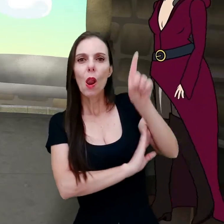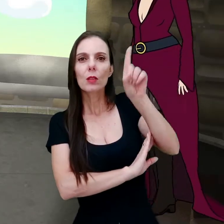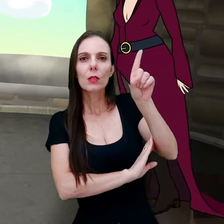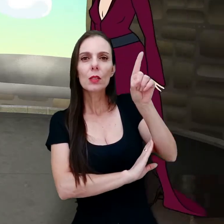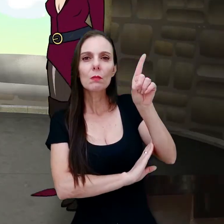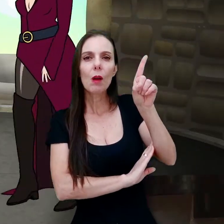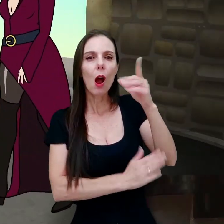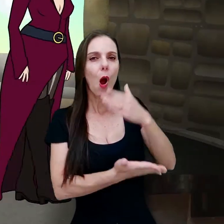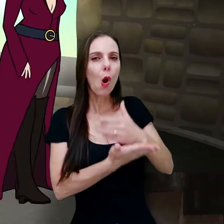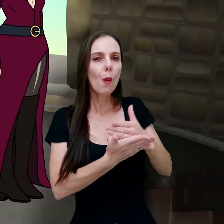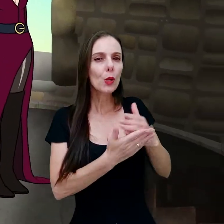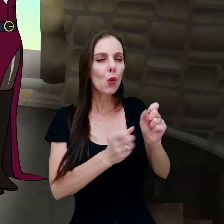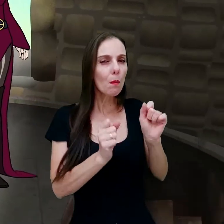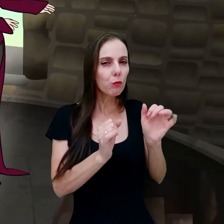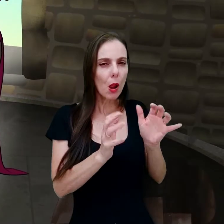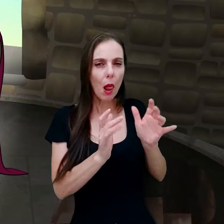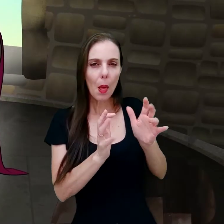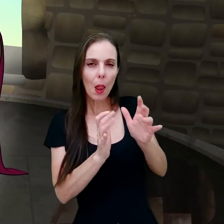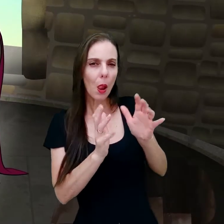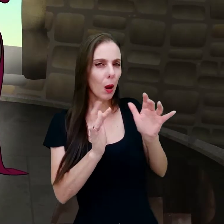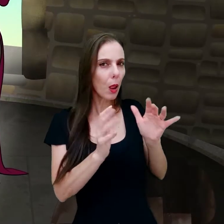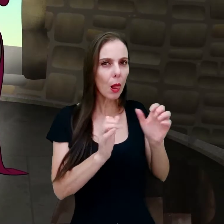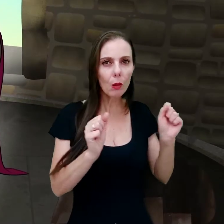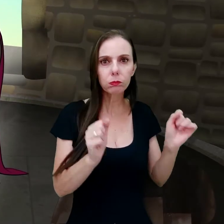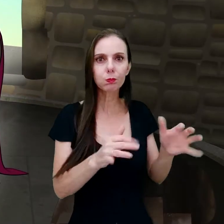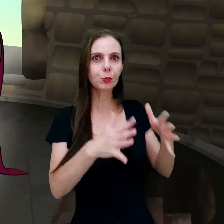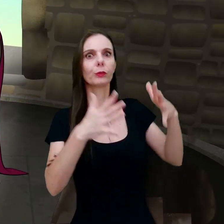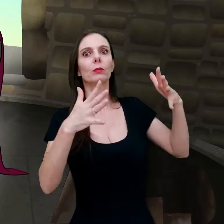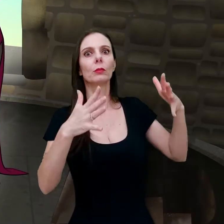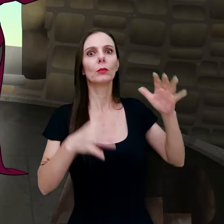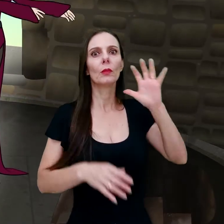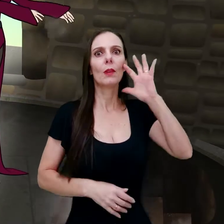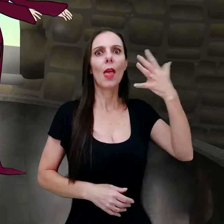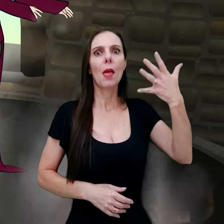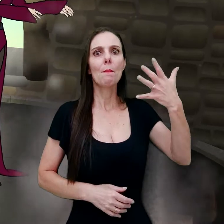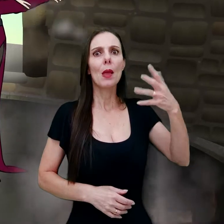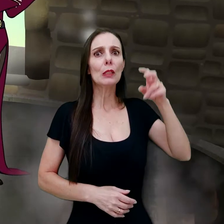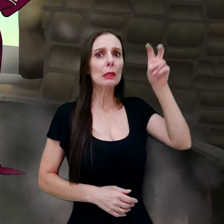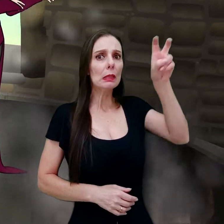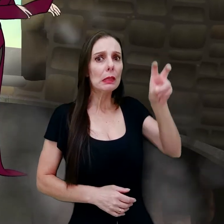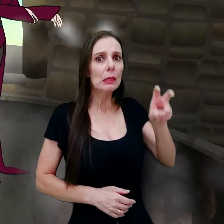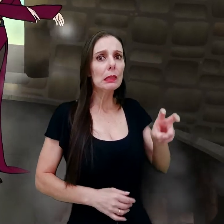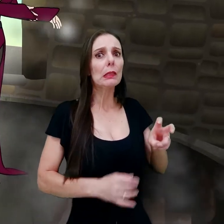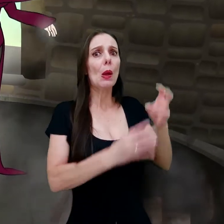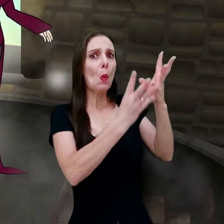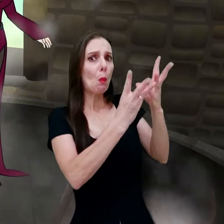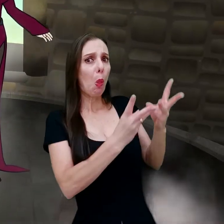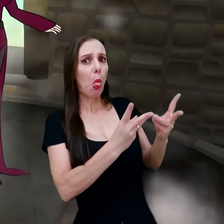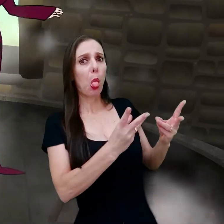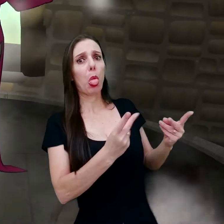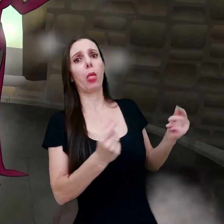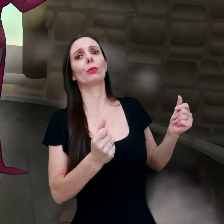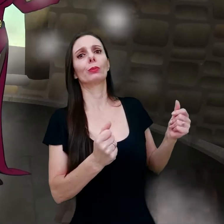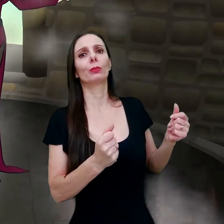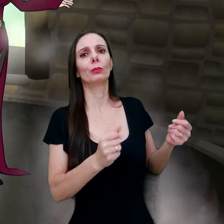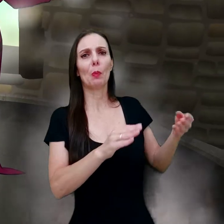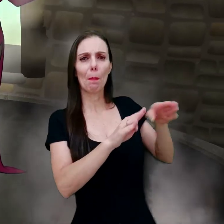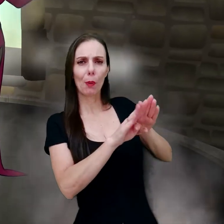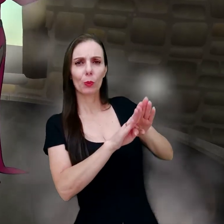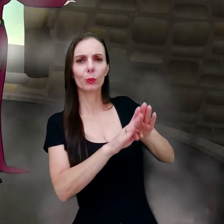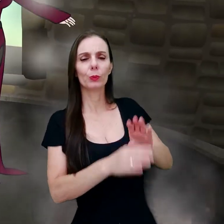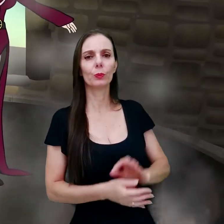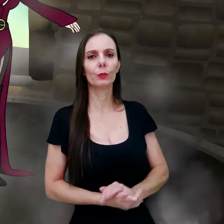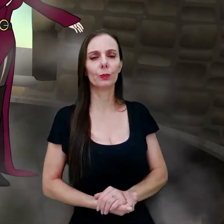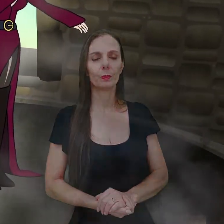Então, ficou no topo da escada. Começou a sussurrar palavras mágicas. De repente, as escadas